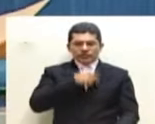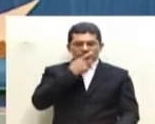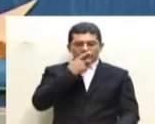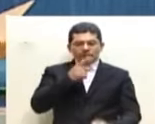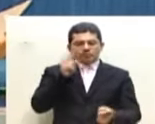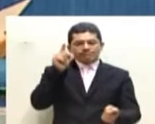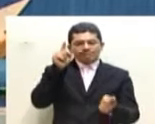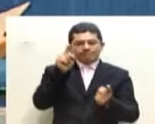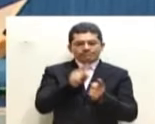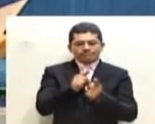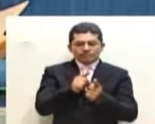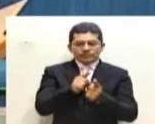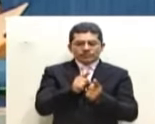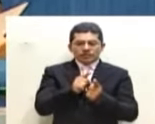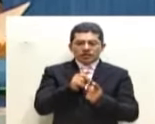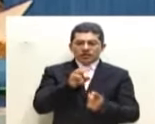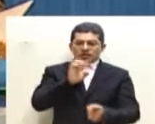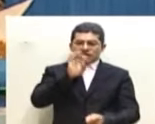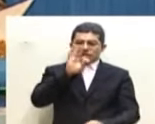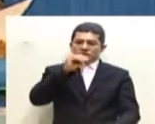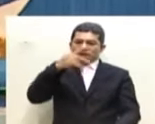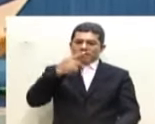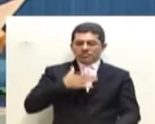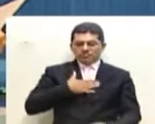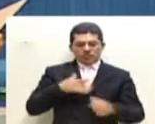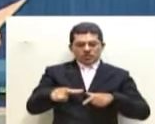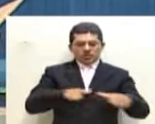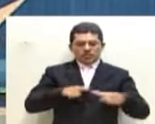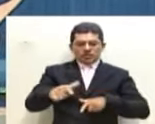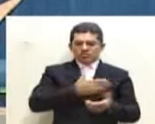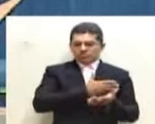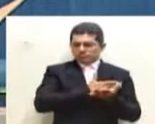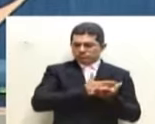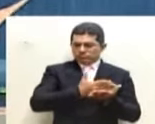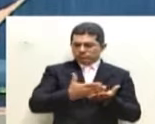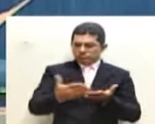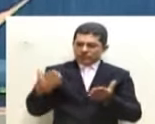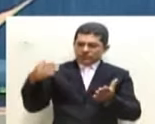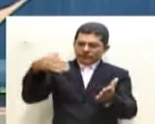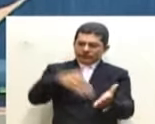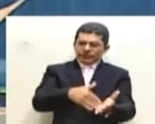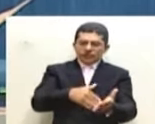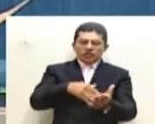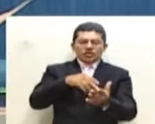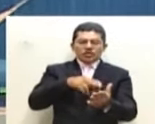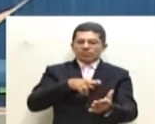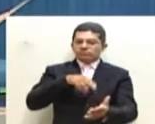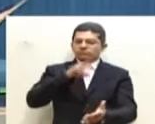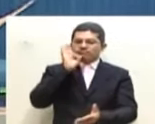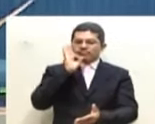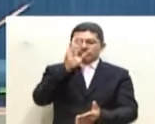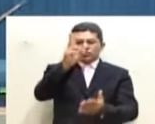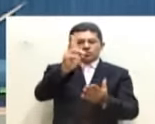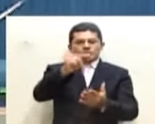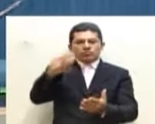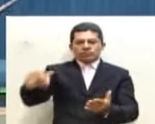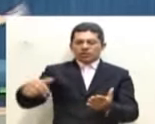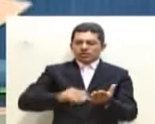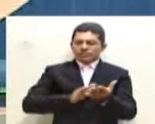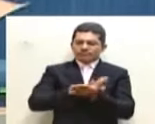concluir essa etapa da minha caminhada dizendo que em momento nenhum transigi com meus